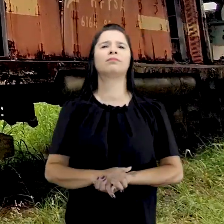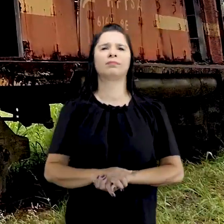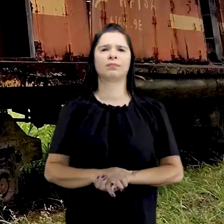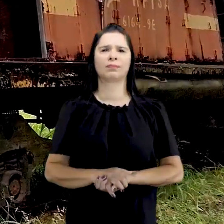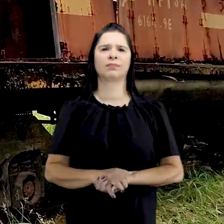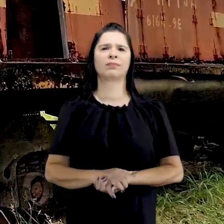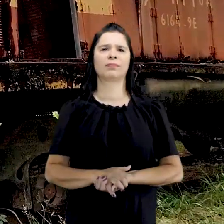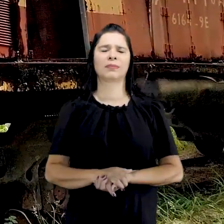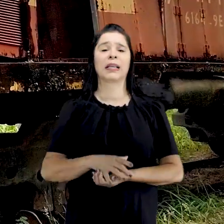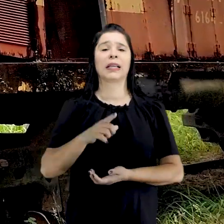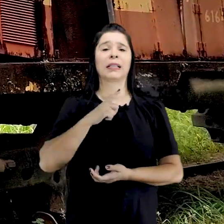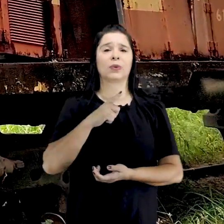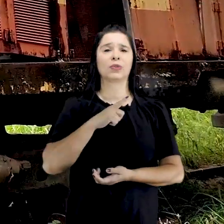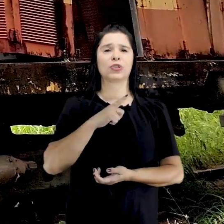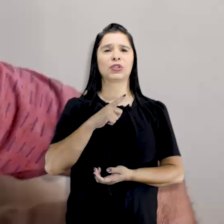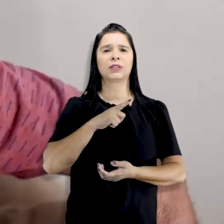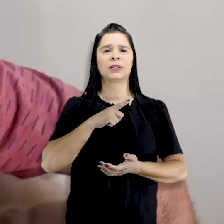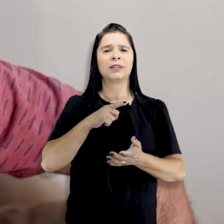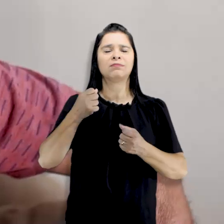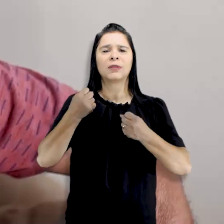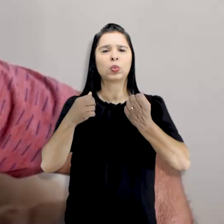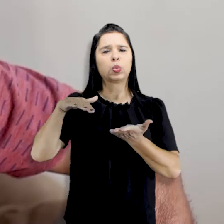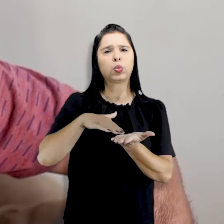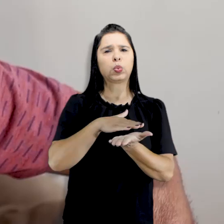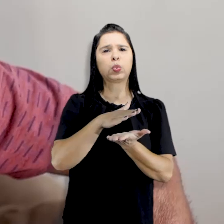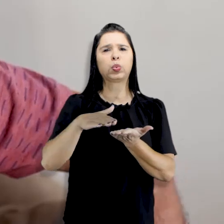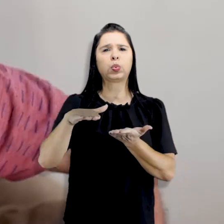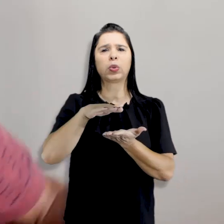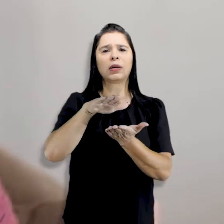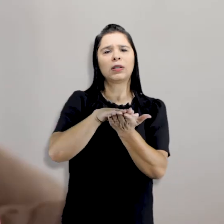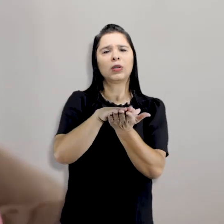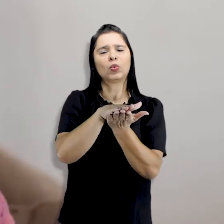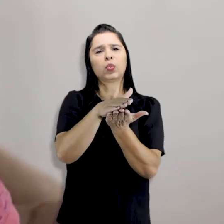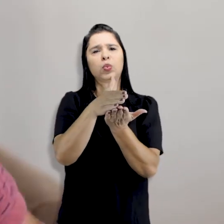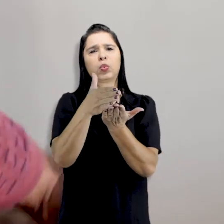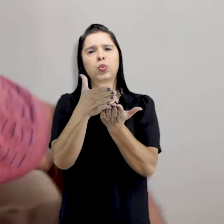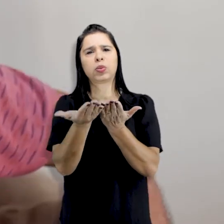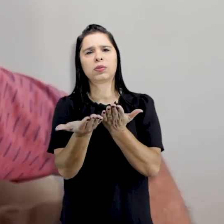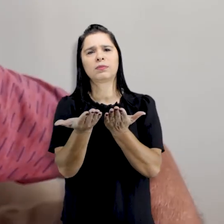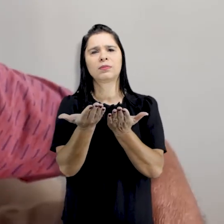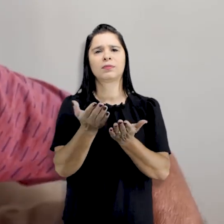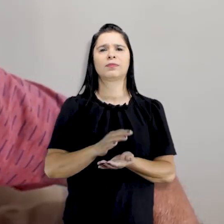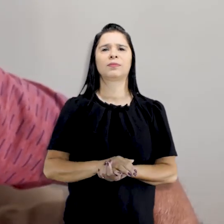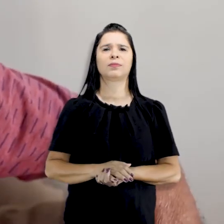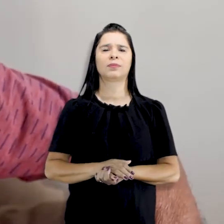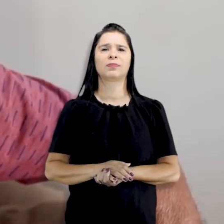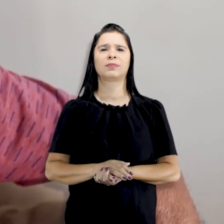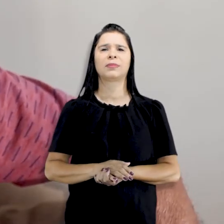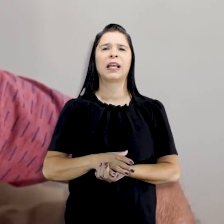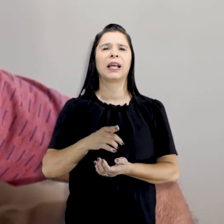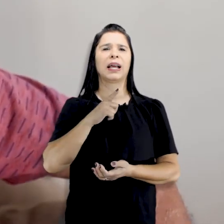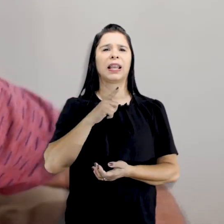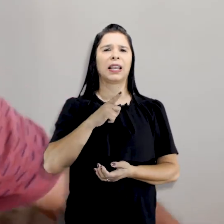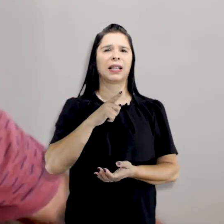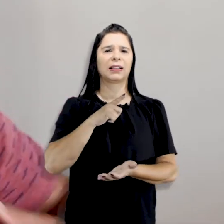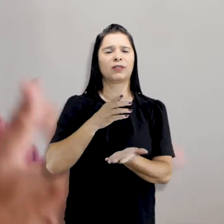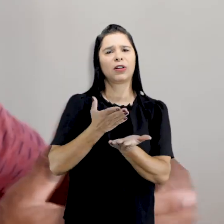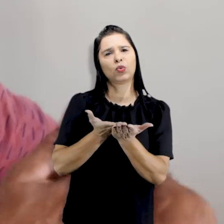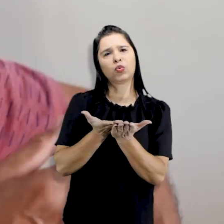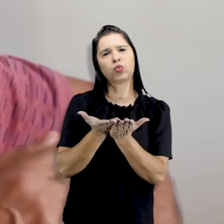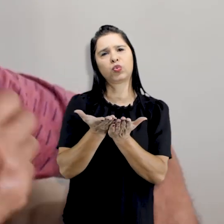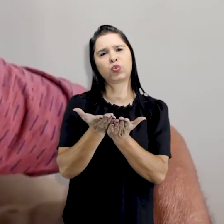e a outra pela reta. Nela tombar depois, ela teve uma resistência no marco, né?